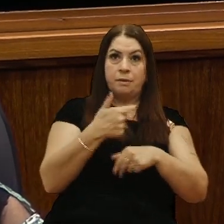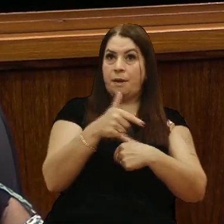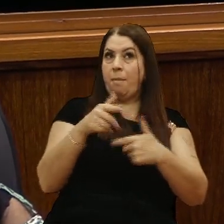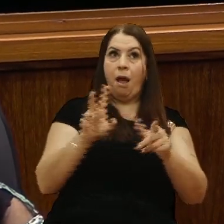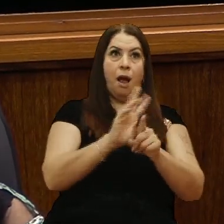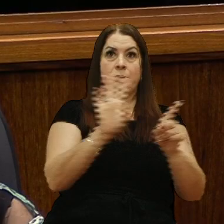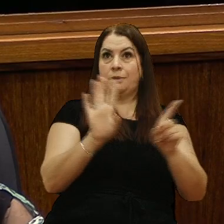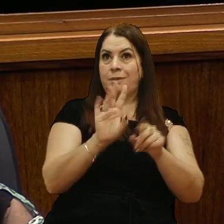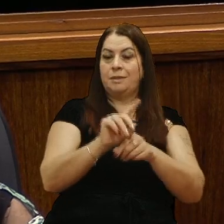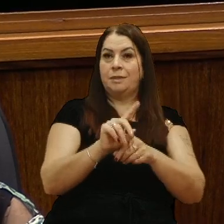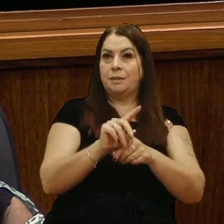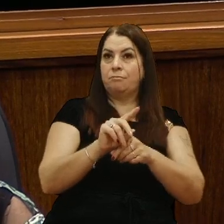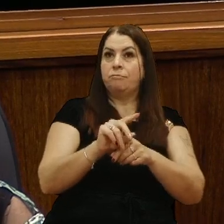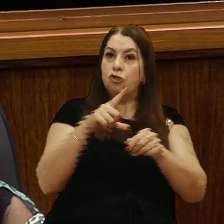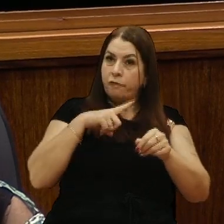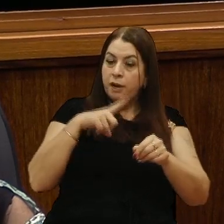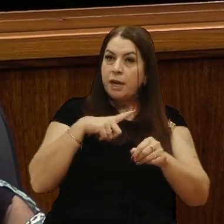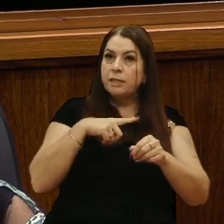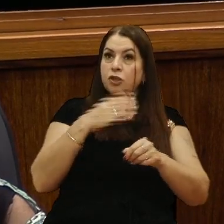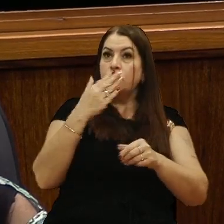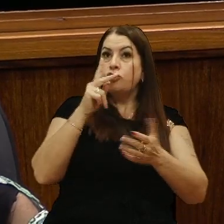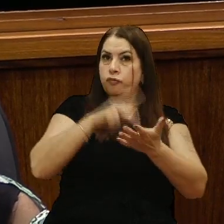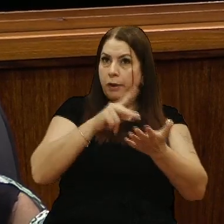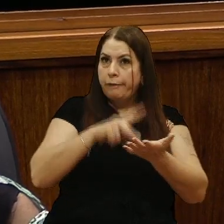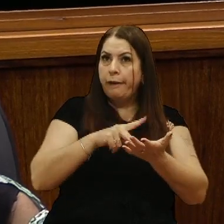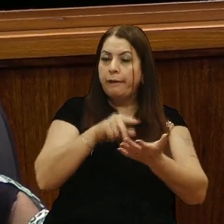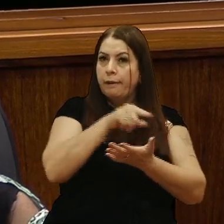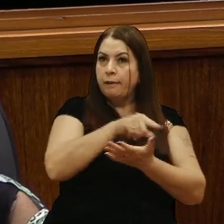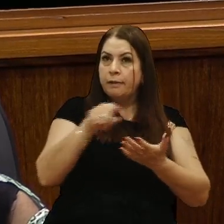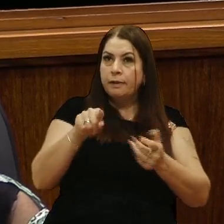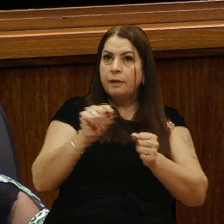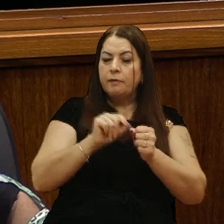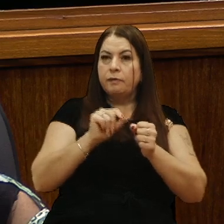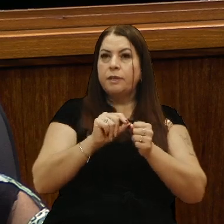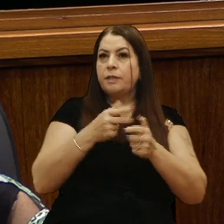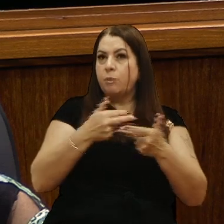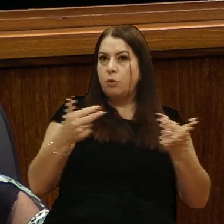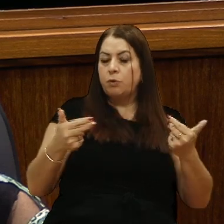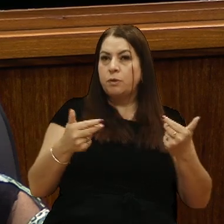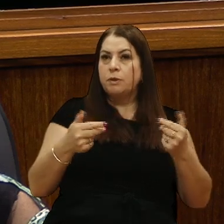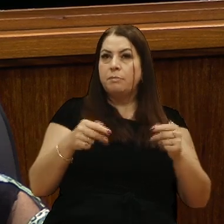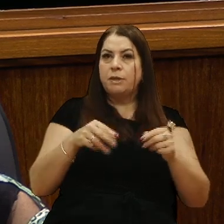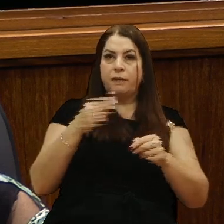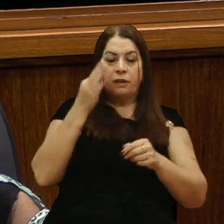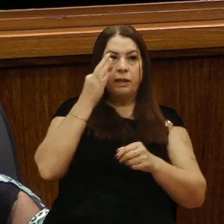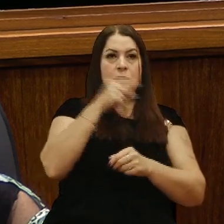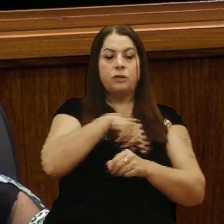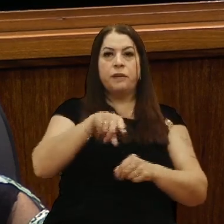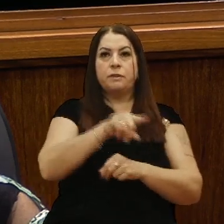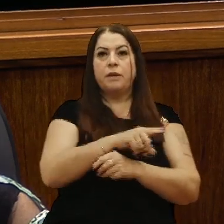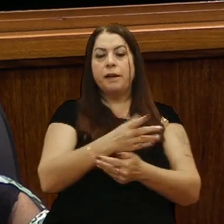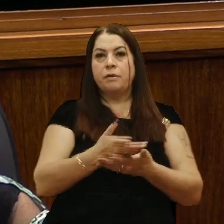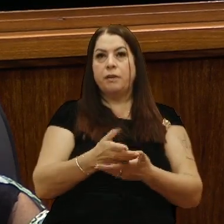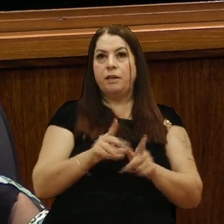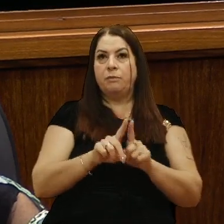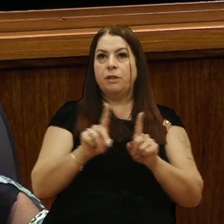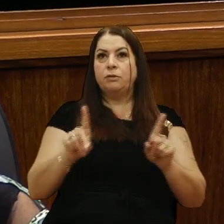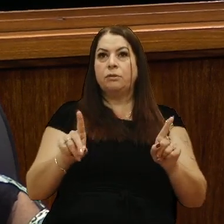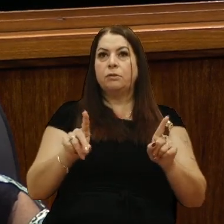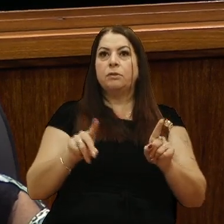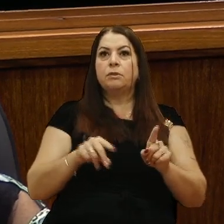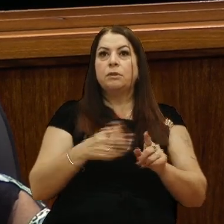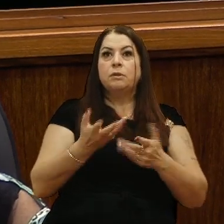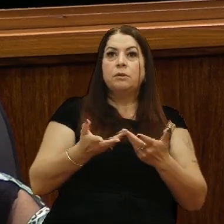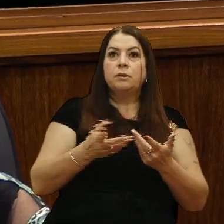não precisava que eles estivessem de fato ali fazendo algo, mas a presença deles lá iria